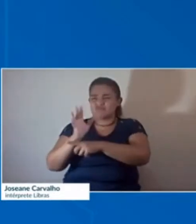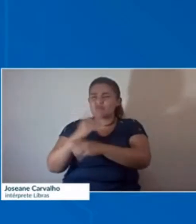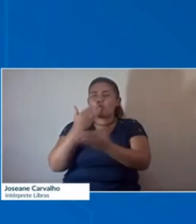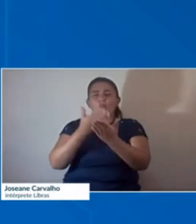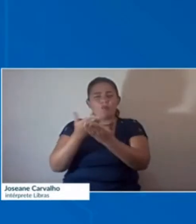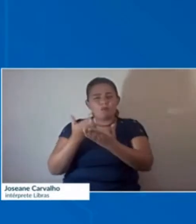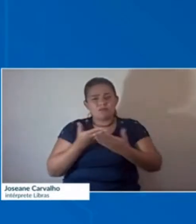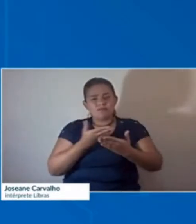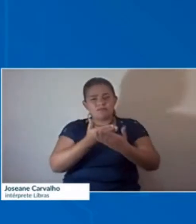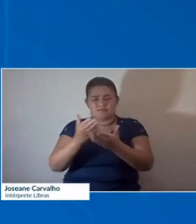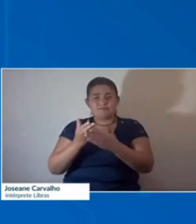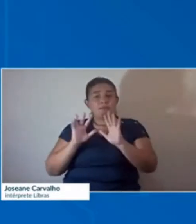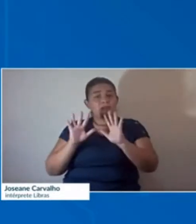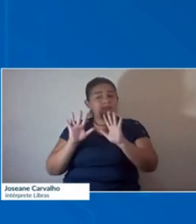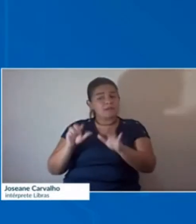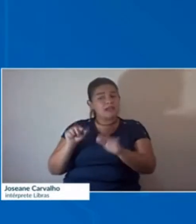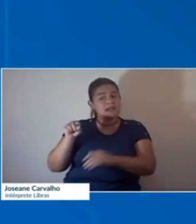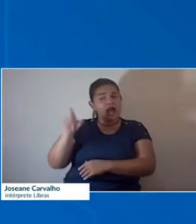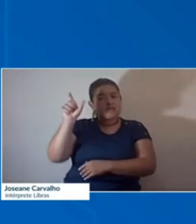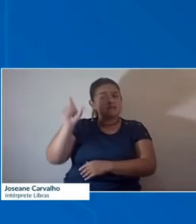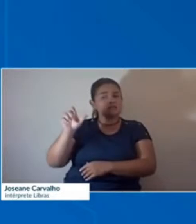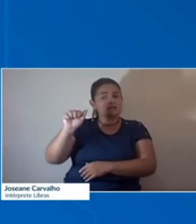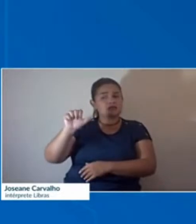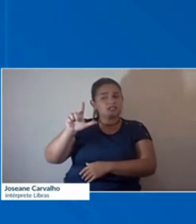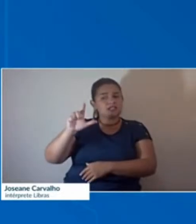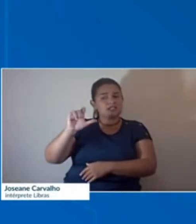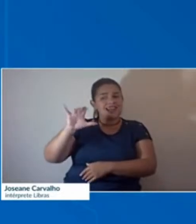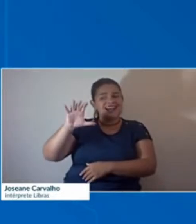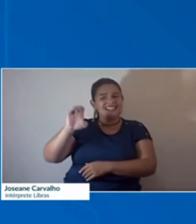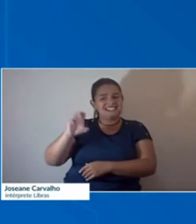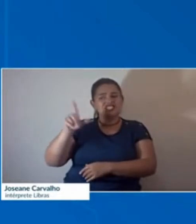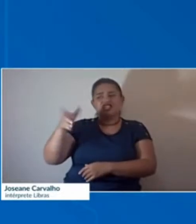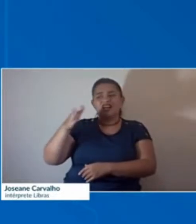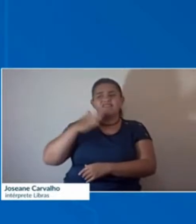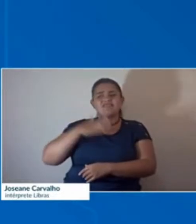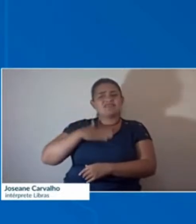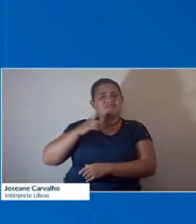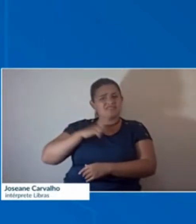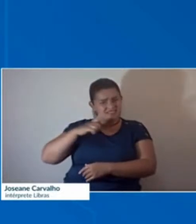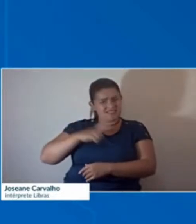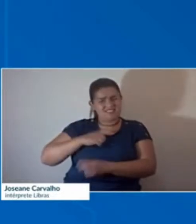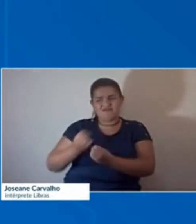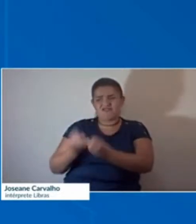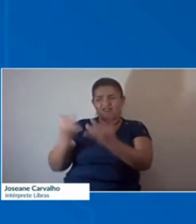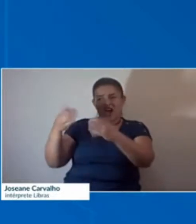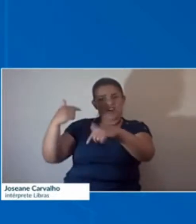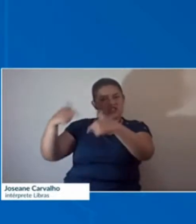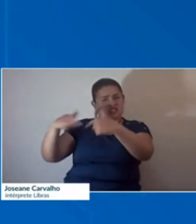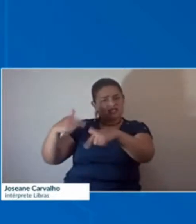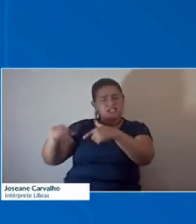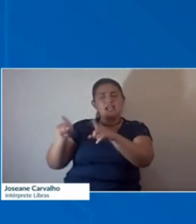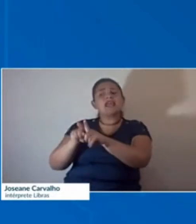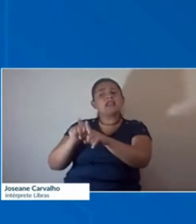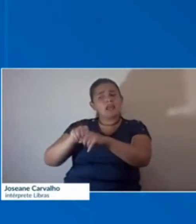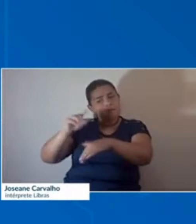mas que ela tem, como você disse, várias obras, e ela desenvolveu